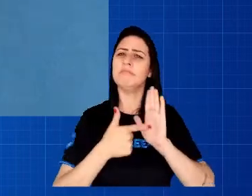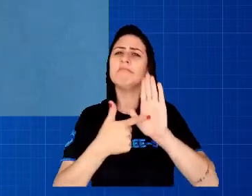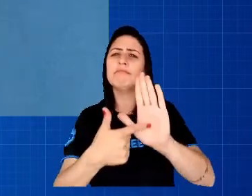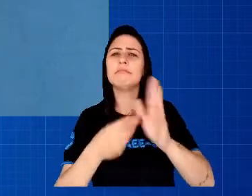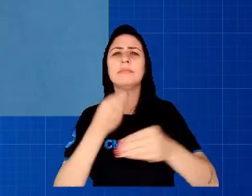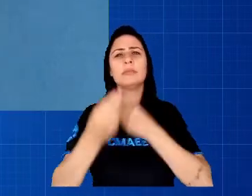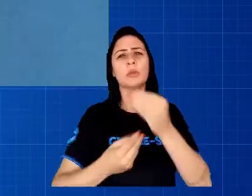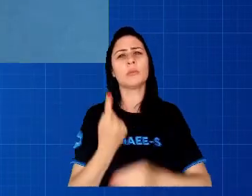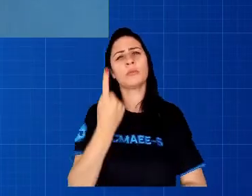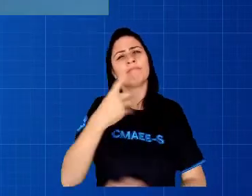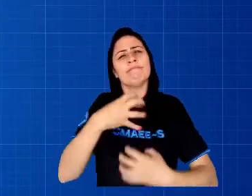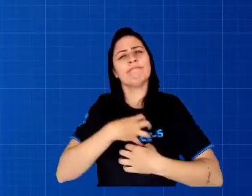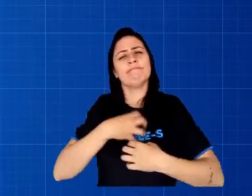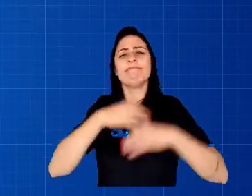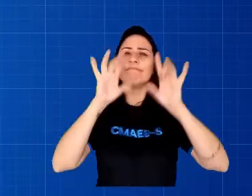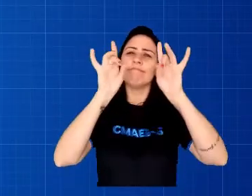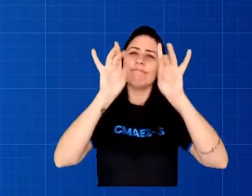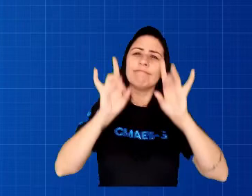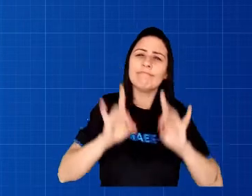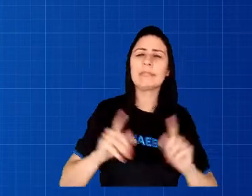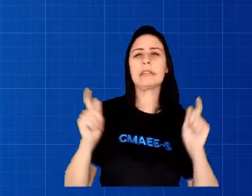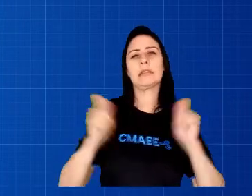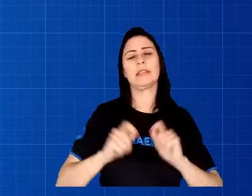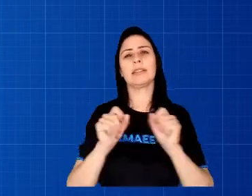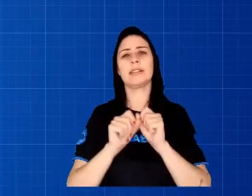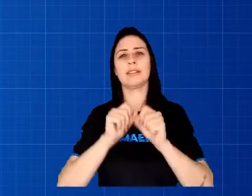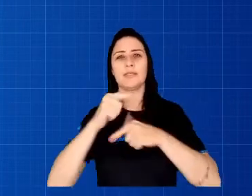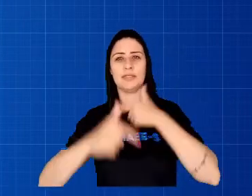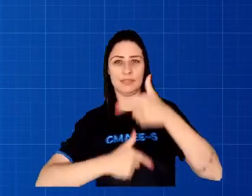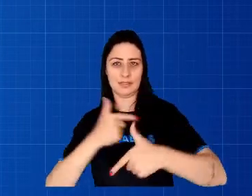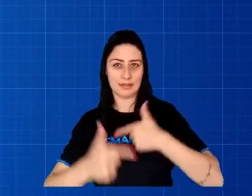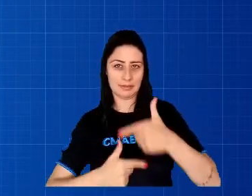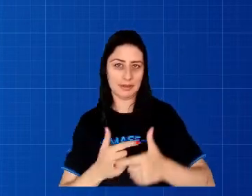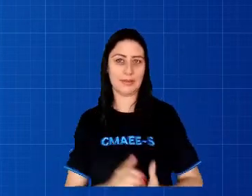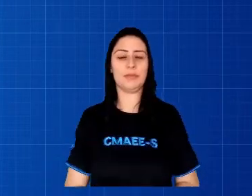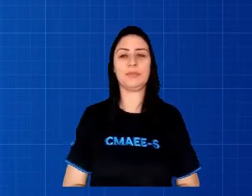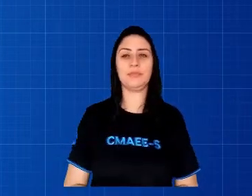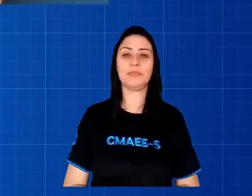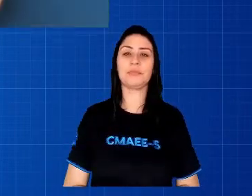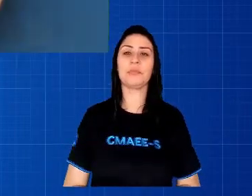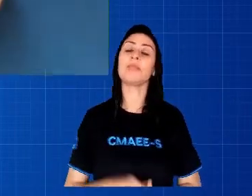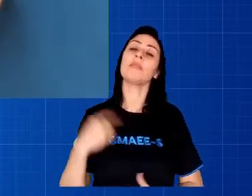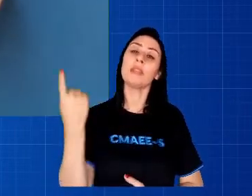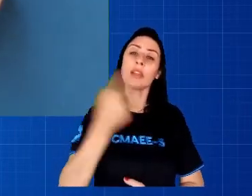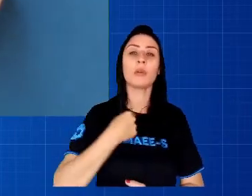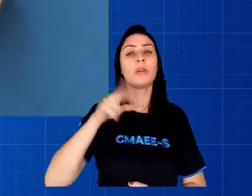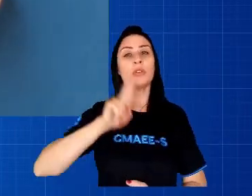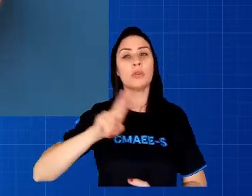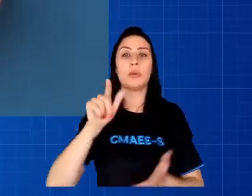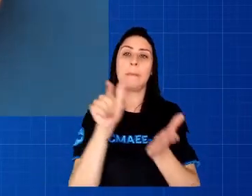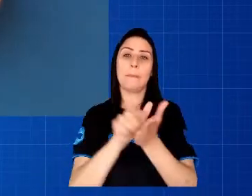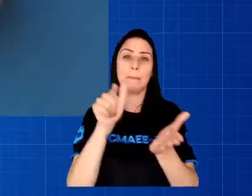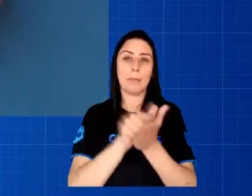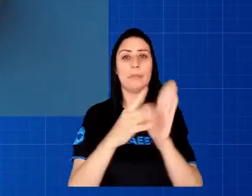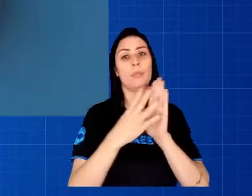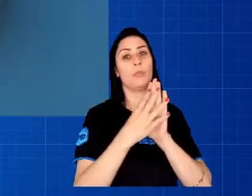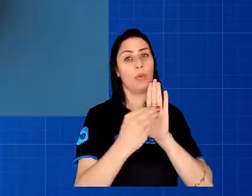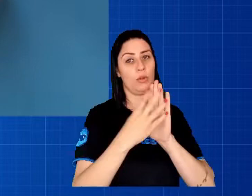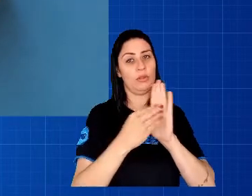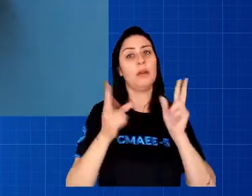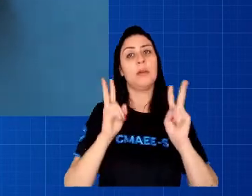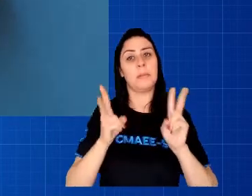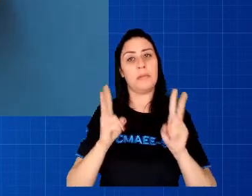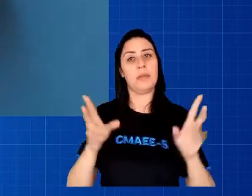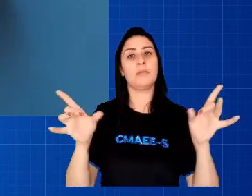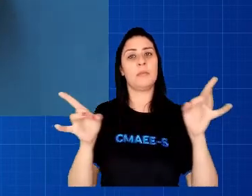um jeitinho especial para fazer esse trabalho. Bem, então a gente vai usar esse mesmo papel como modelo, já